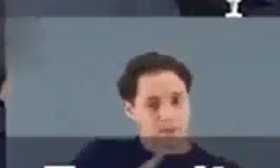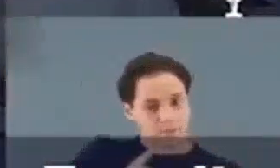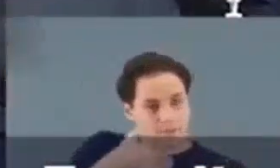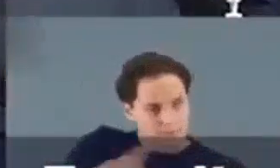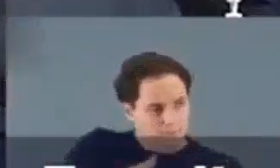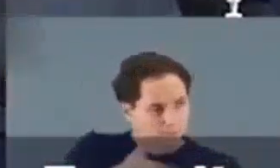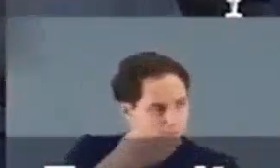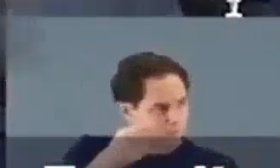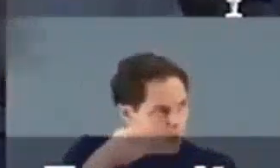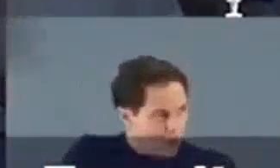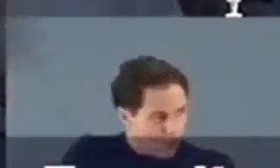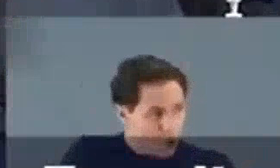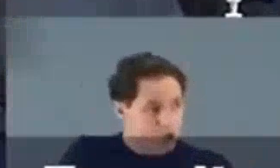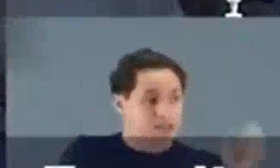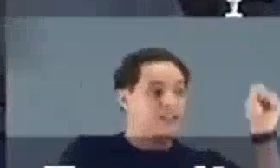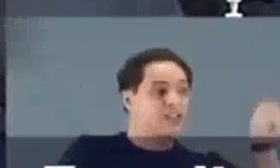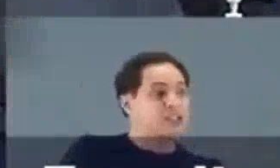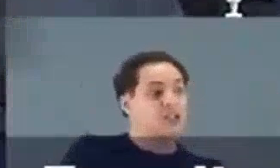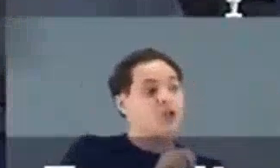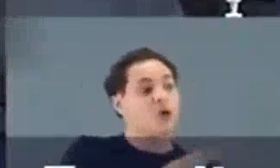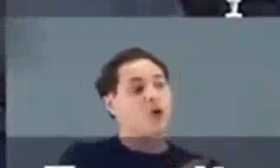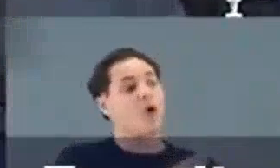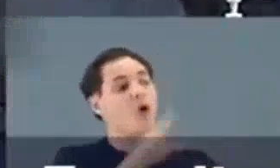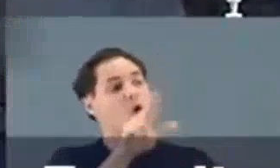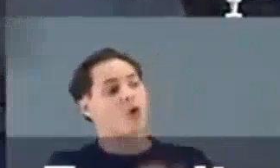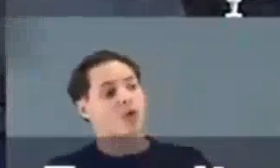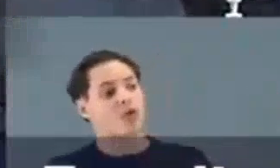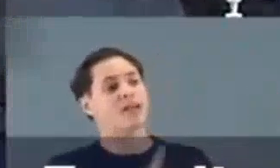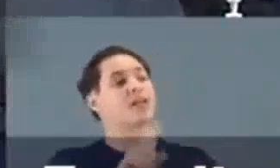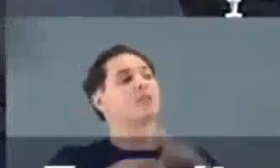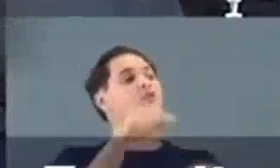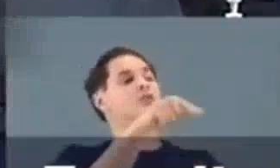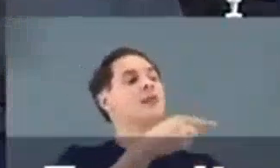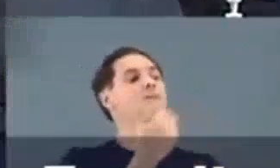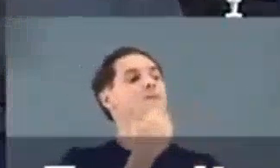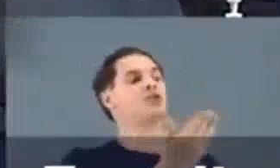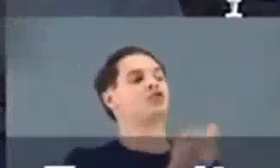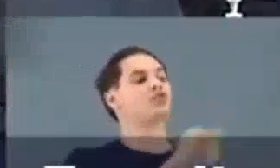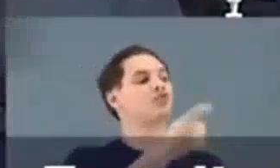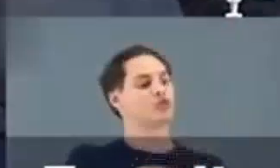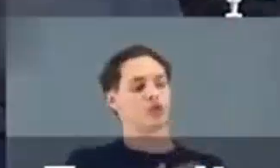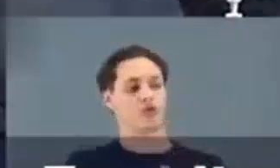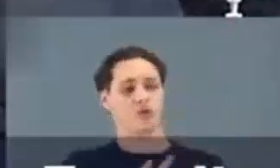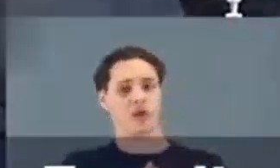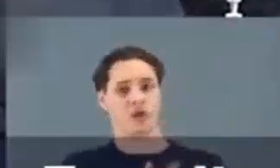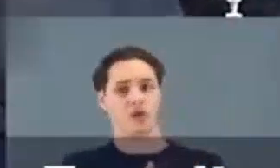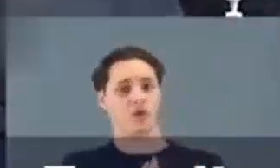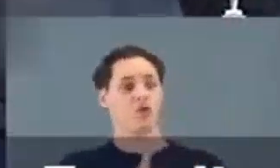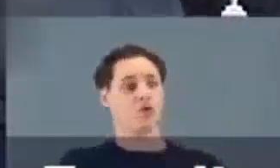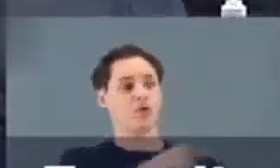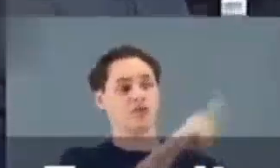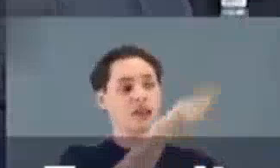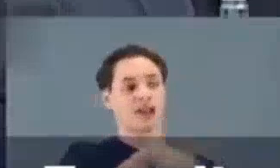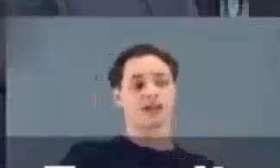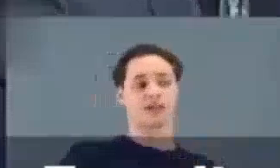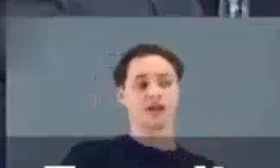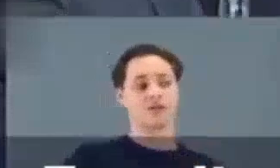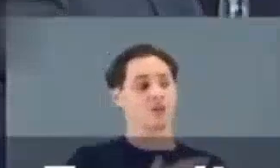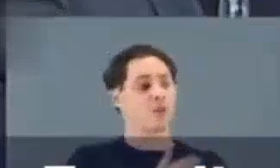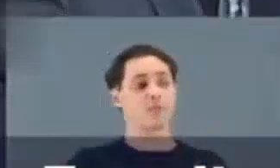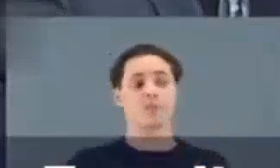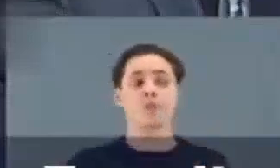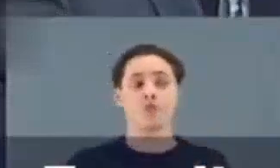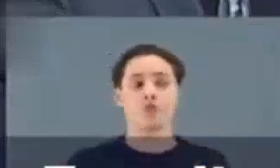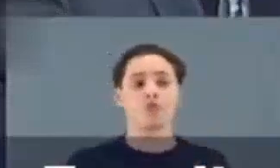de regresso da União, que pediu depois o retorno desse valor por conta de o senhor ser servidor público, inicialmente ter vindo